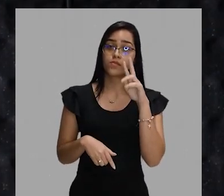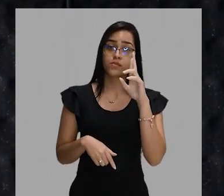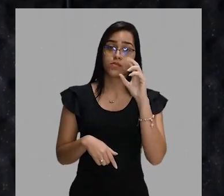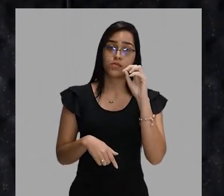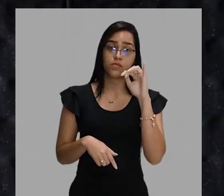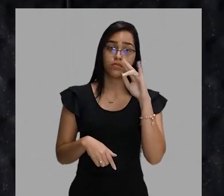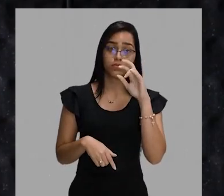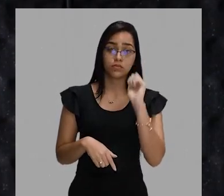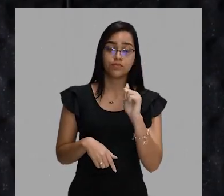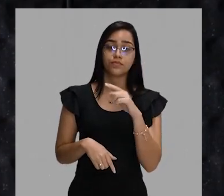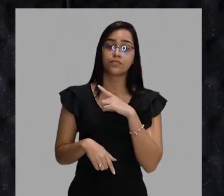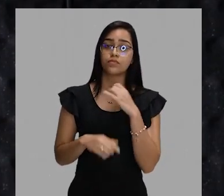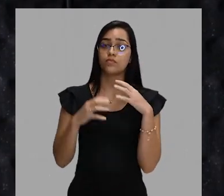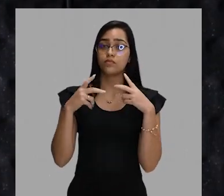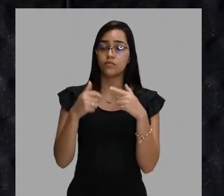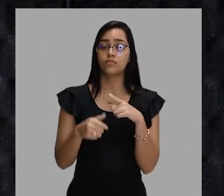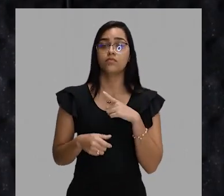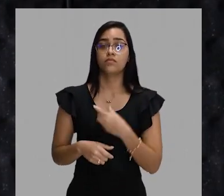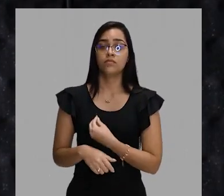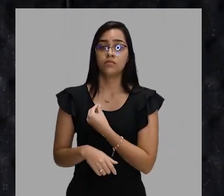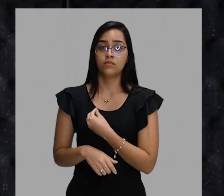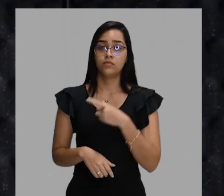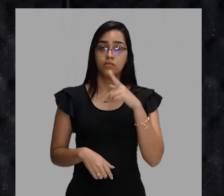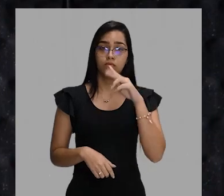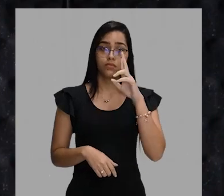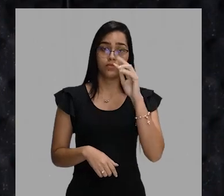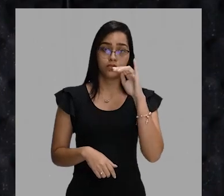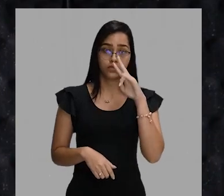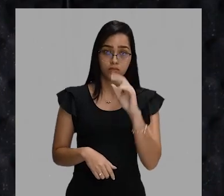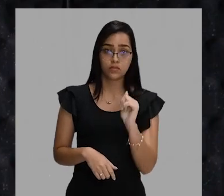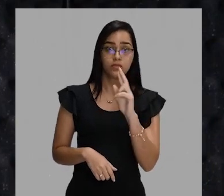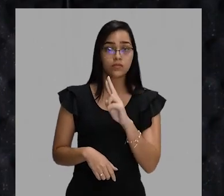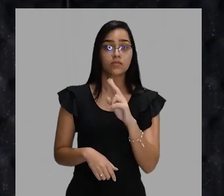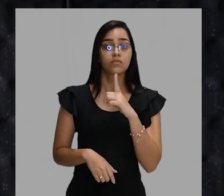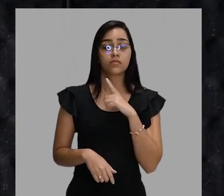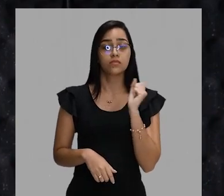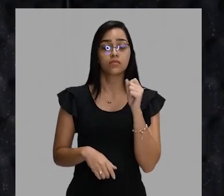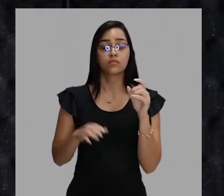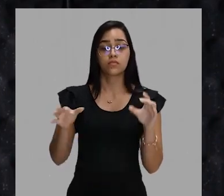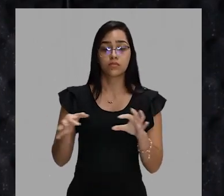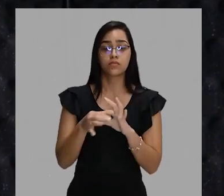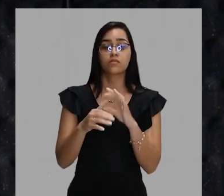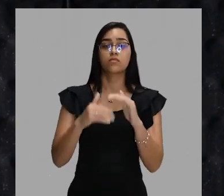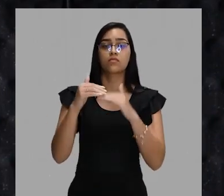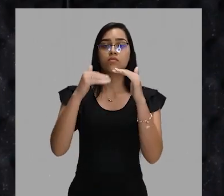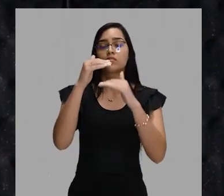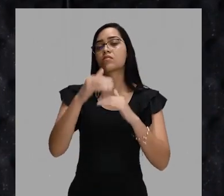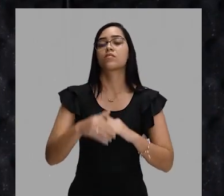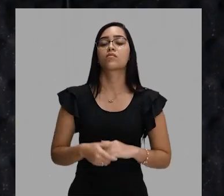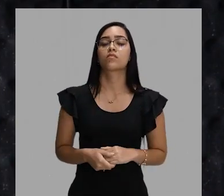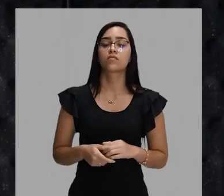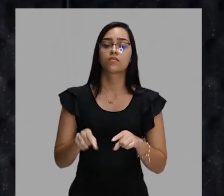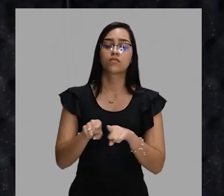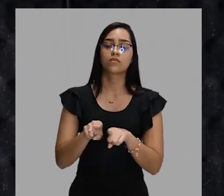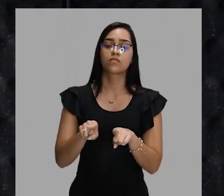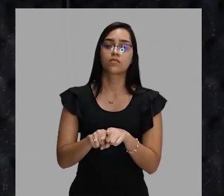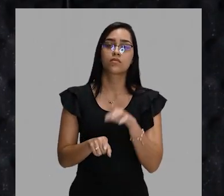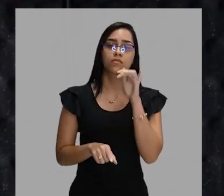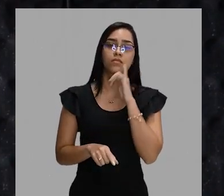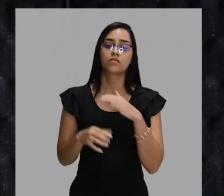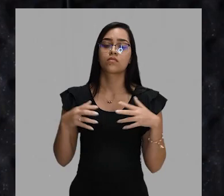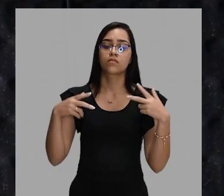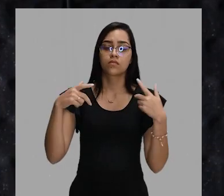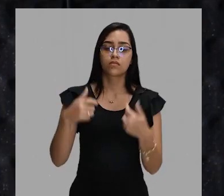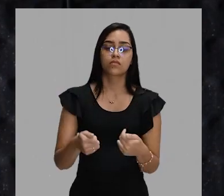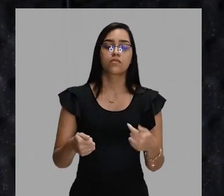proteína. Se todo ser vivo é formado por proteína, quer dizer que existe um parentesco evolutivo. Outro exemplo, todas